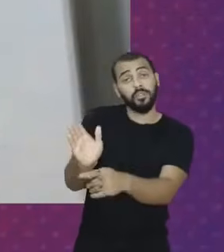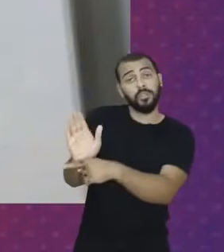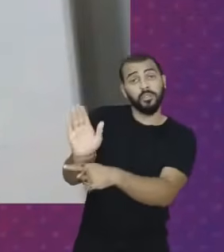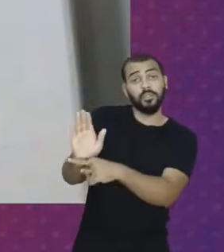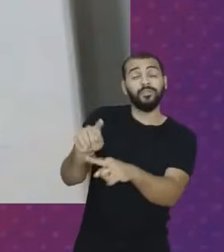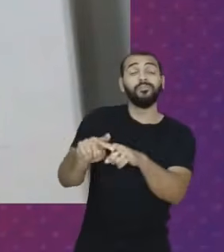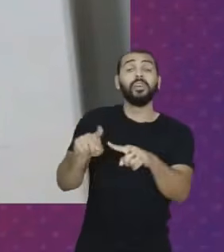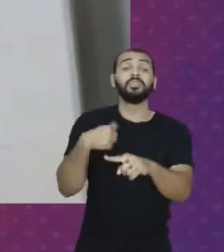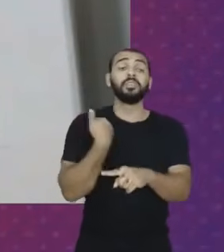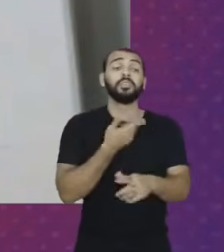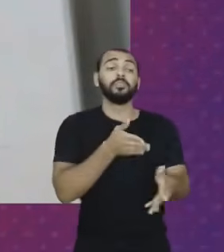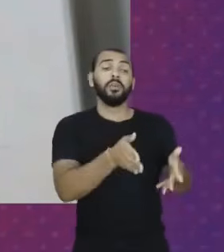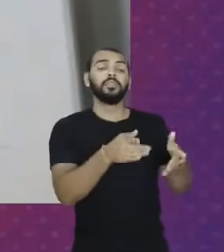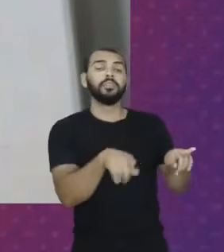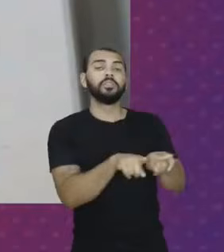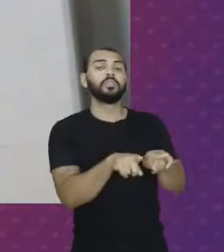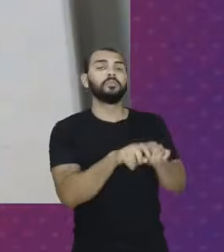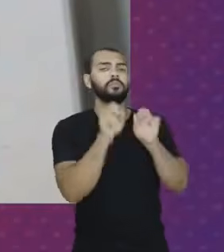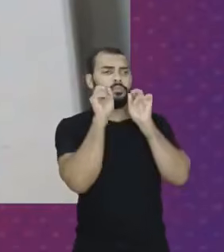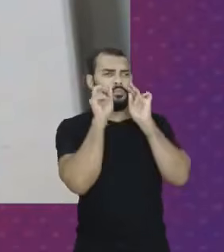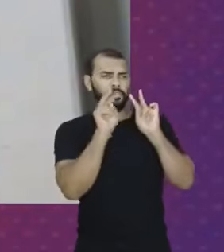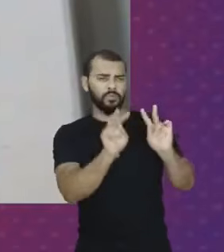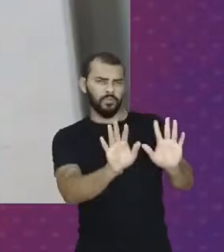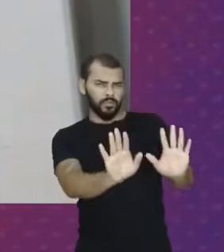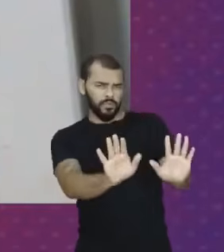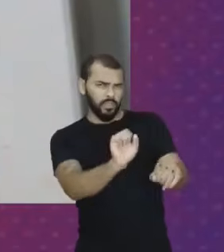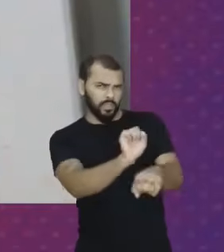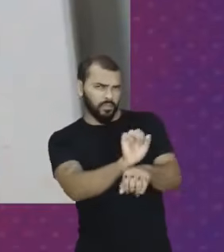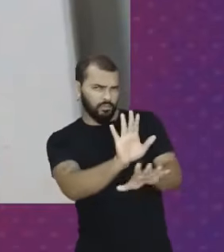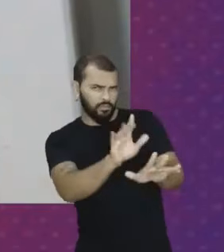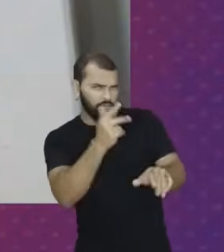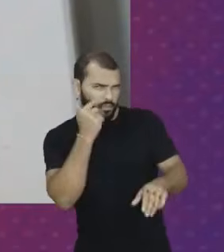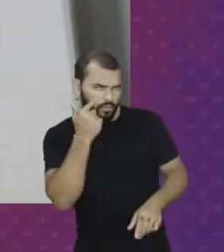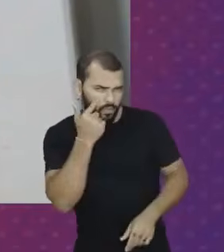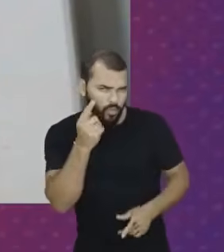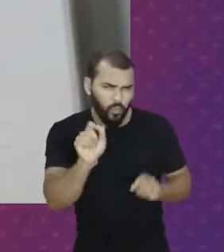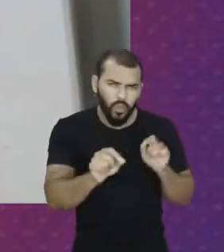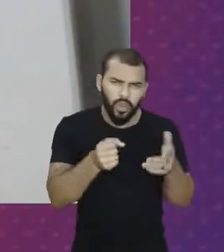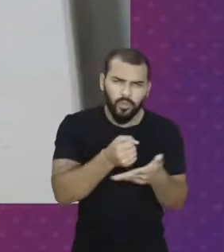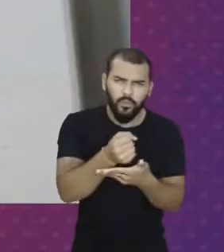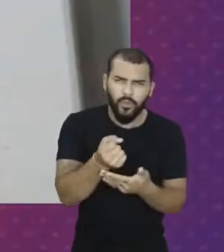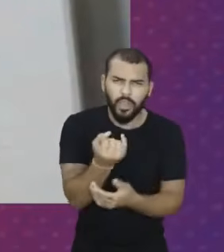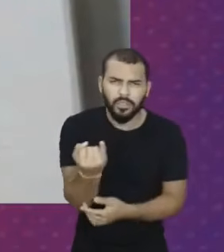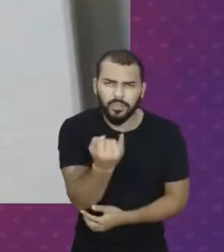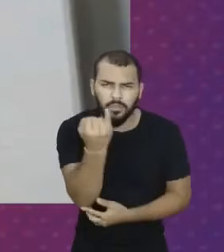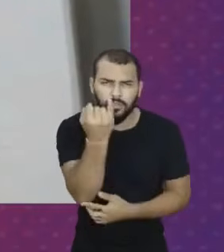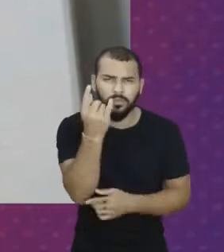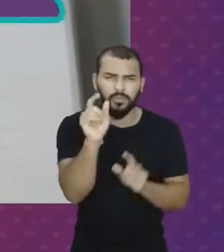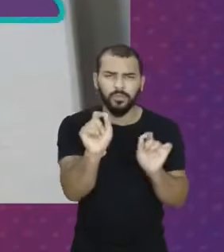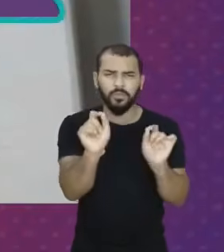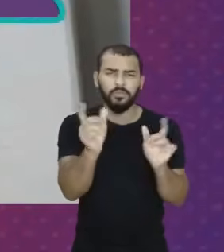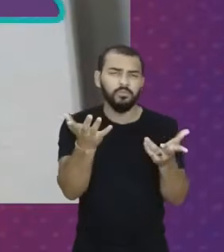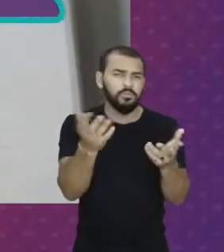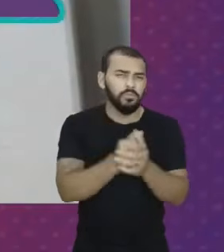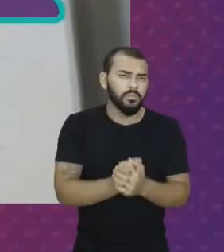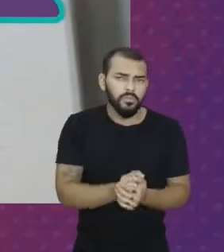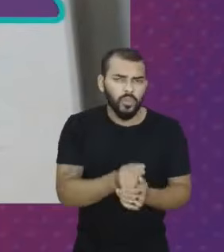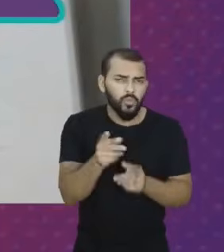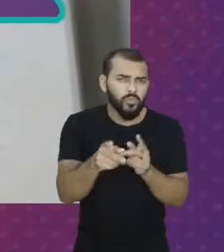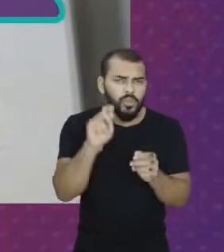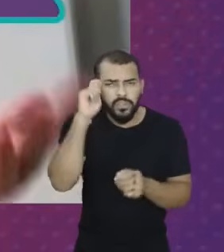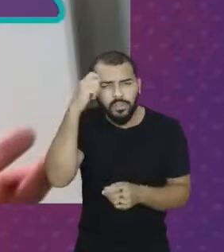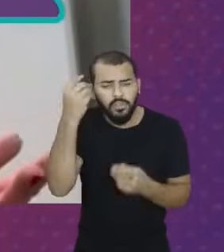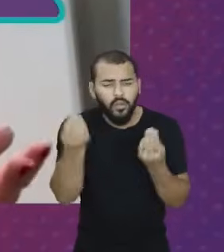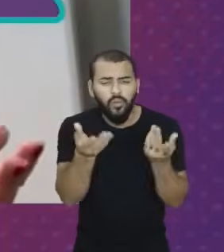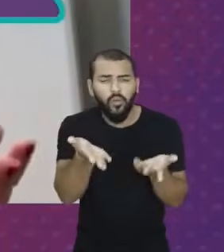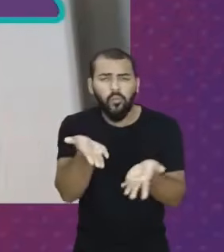nossos mandatos precisam olhar e falar, peraí, eu tenho um recorte fundamental que precisa ser olhado, que é como que está sendo atendida a população negra